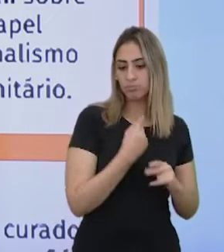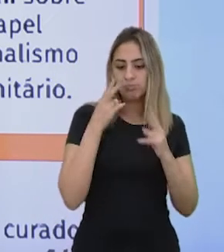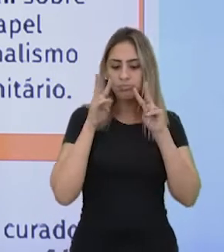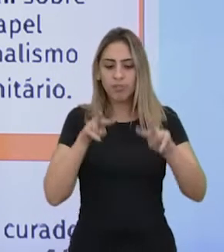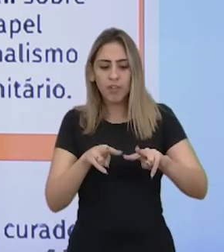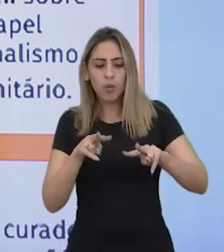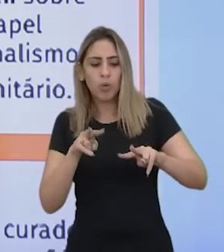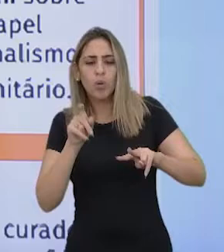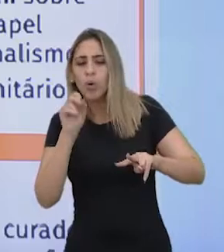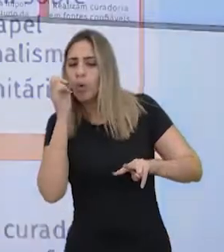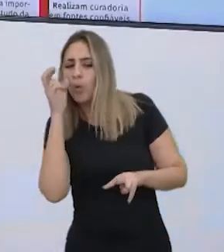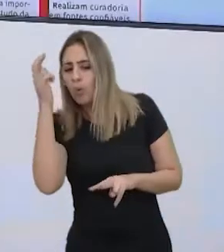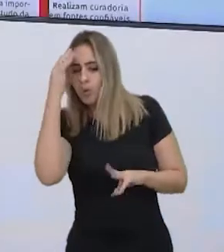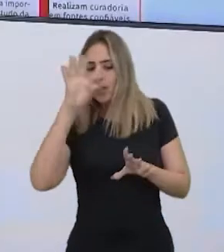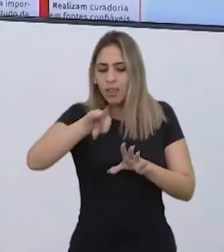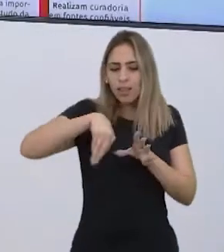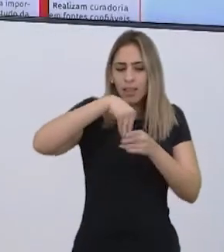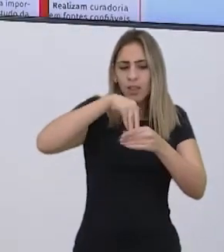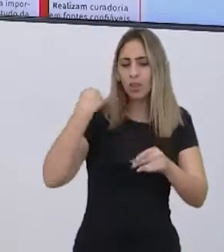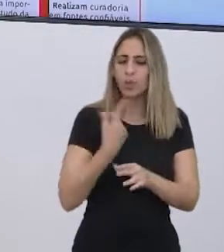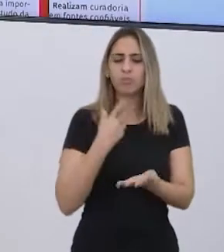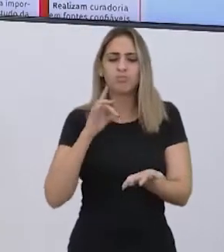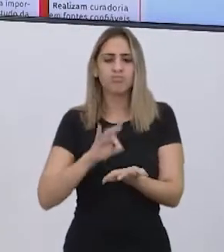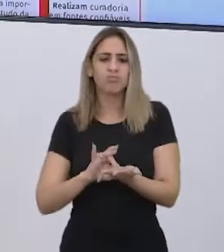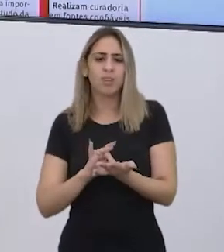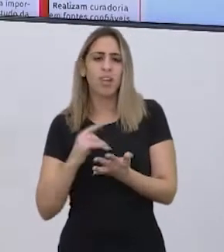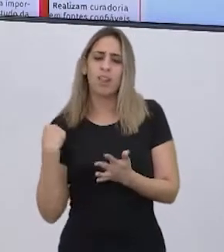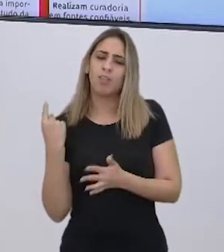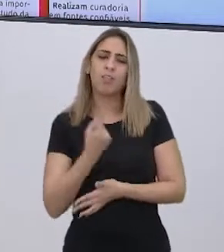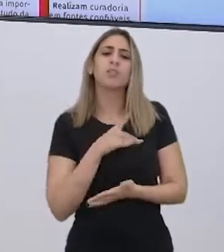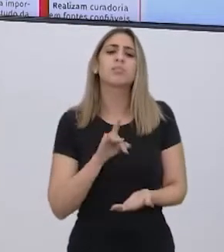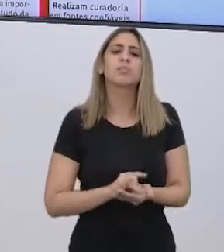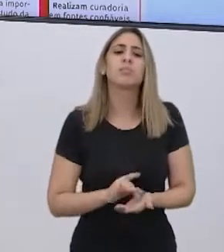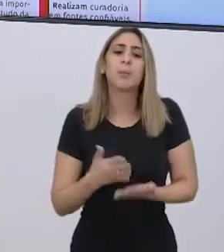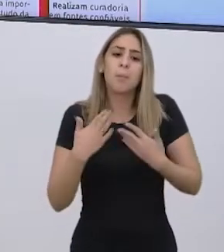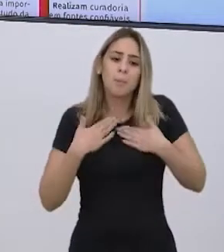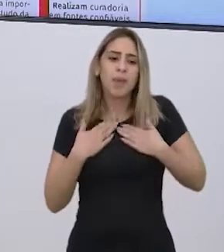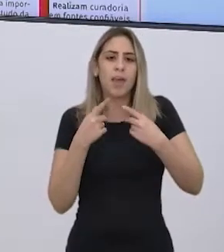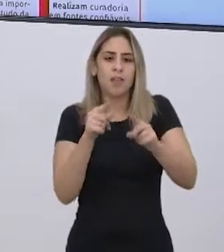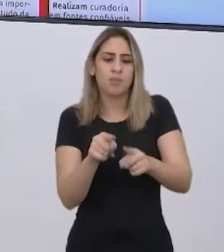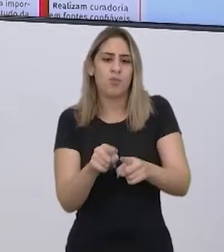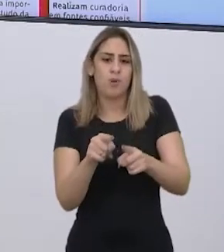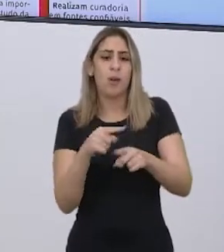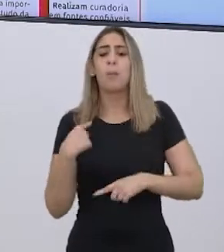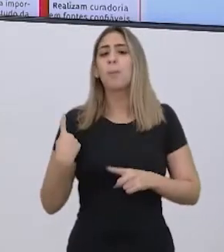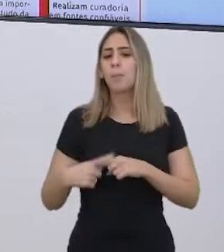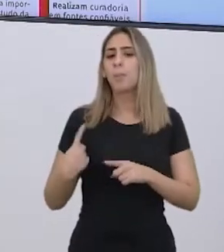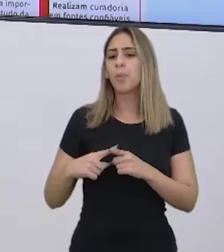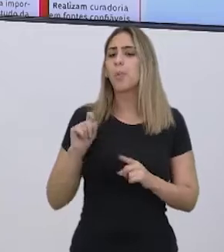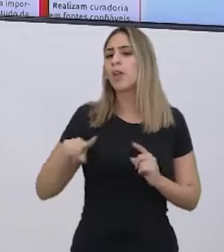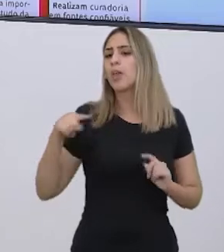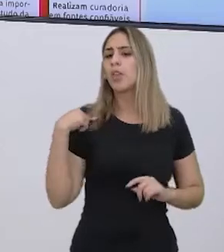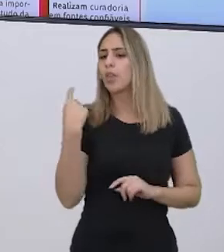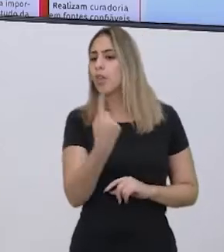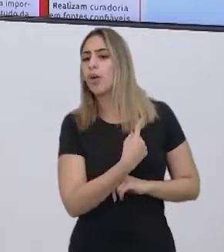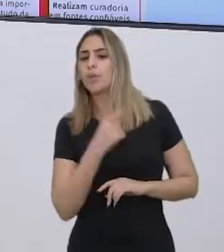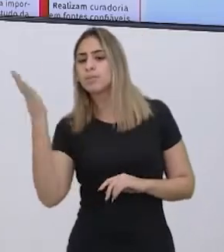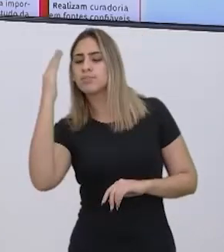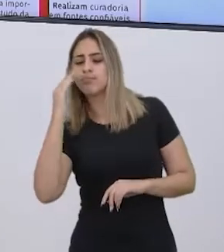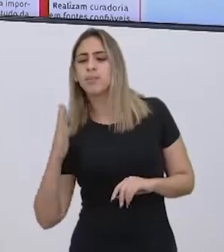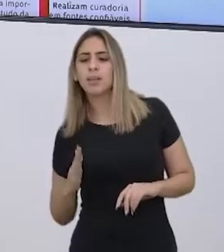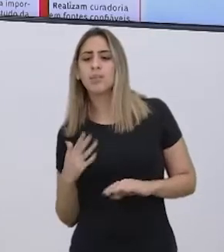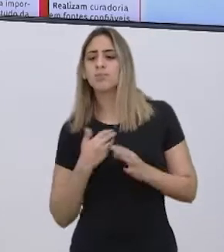olhou a cultura dentro da nossa realidade. Que nossa realidade? Minha e sua. O que nós, enquanto